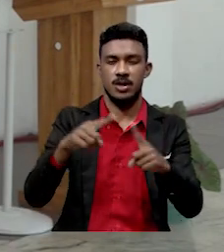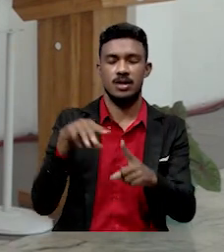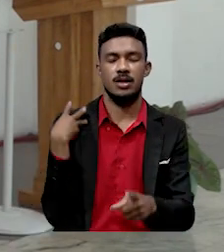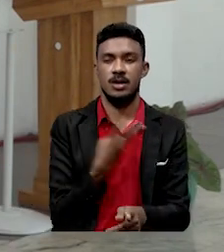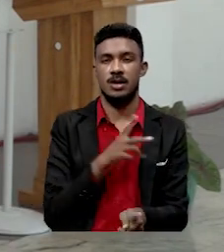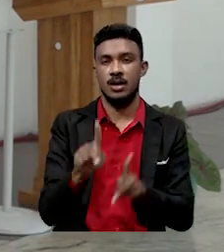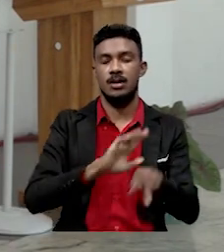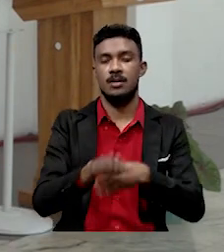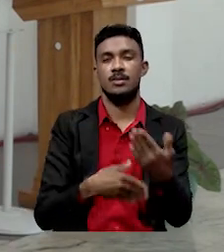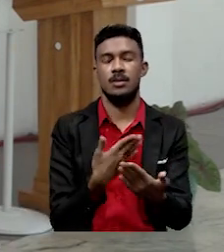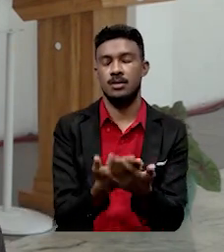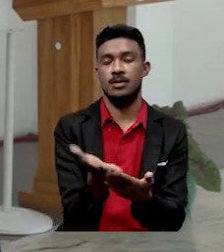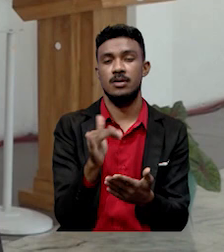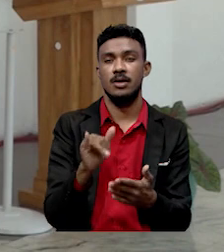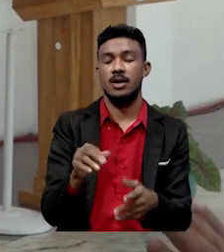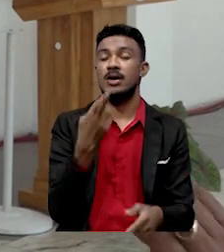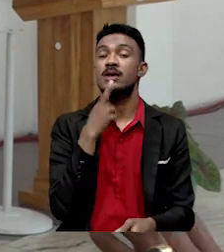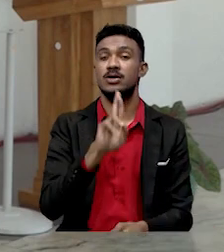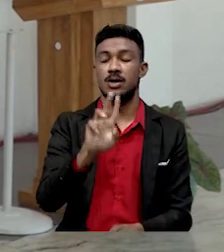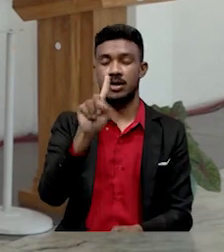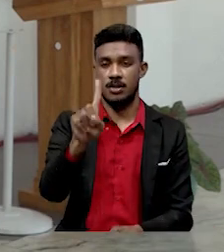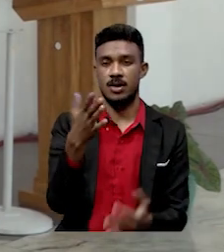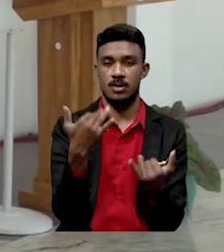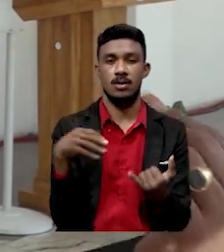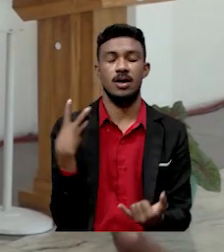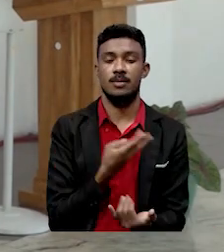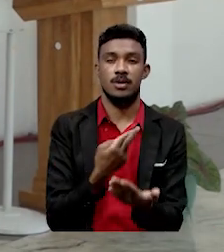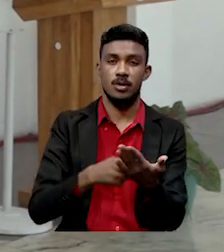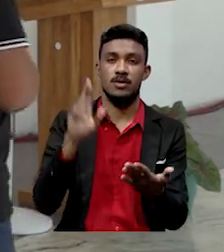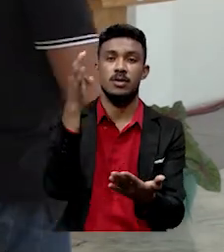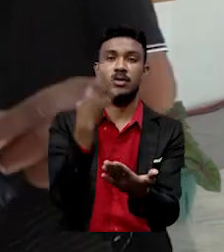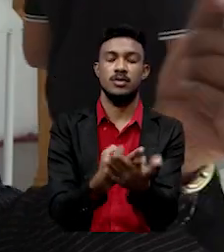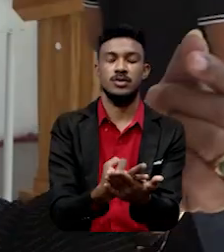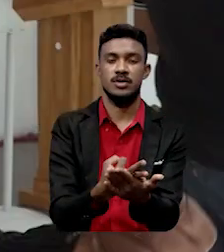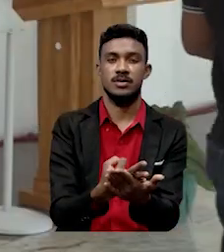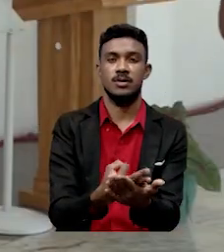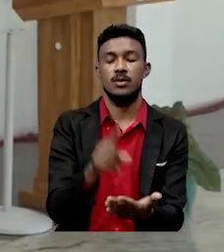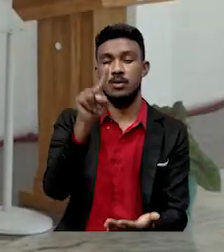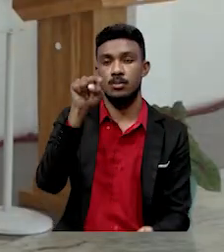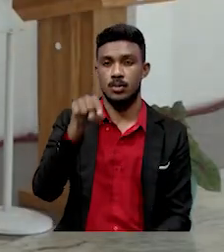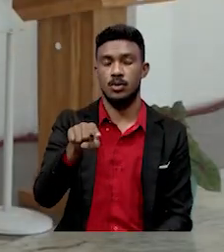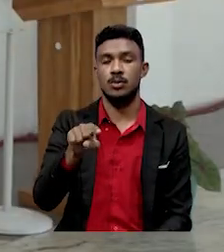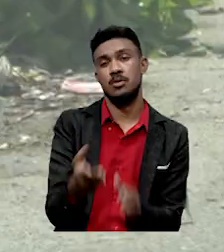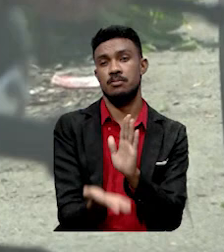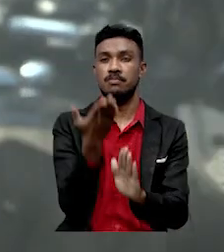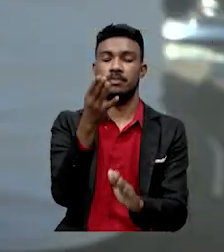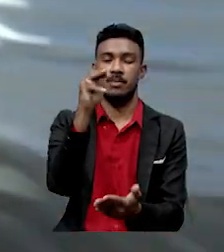buat ini sertingi halo ida ne mak resultado ne be mak orang kami aprova orsamento ratificativo